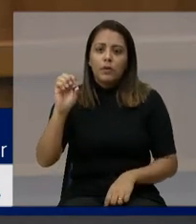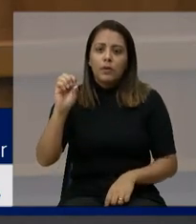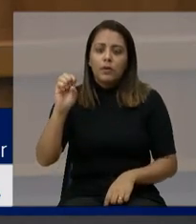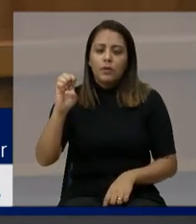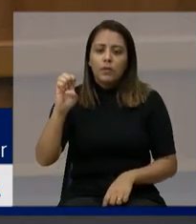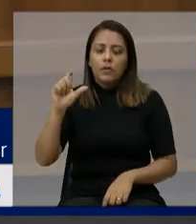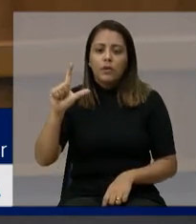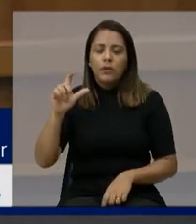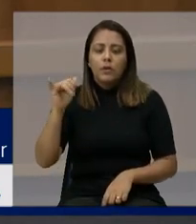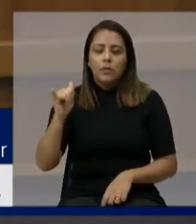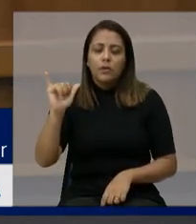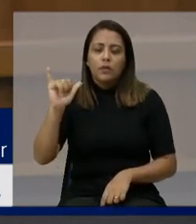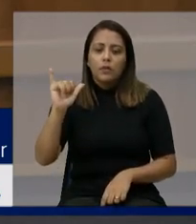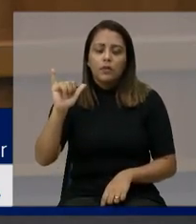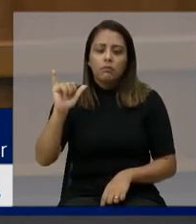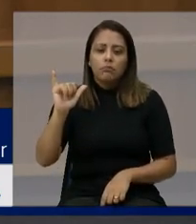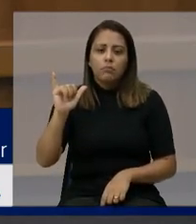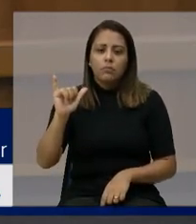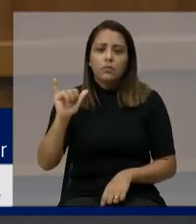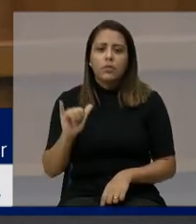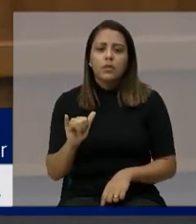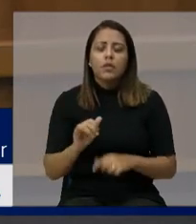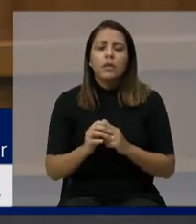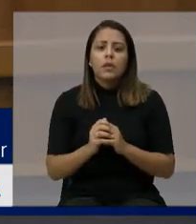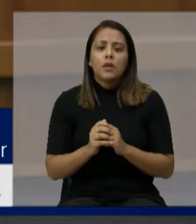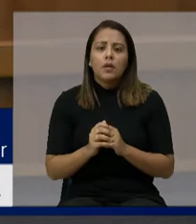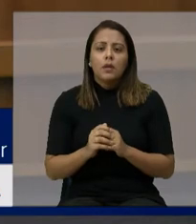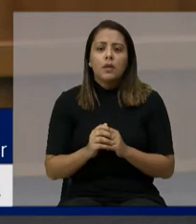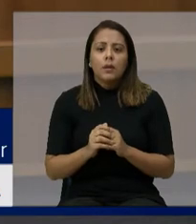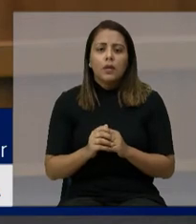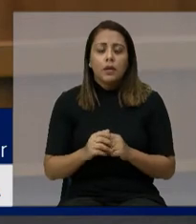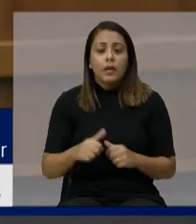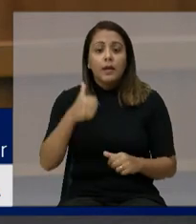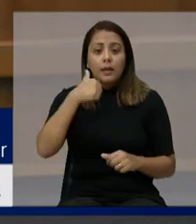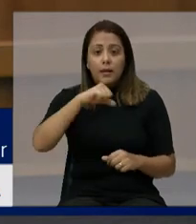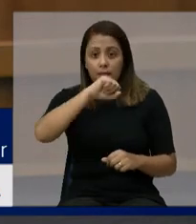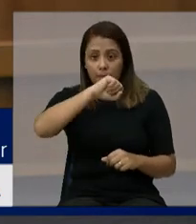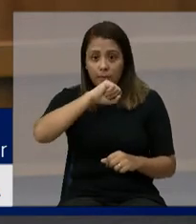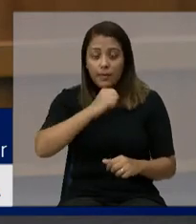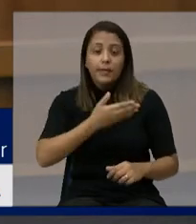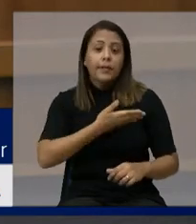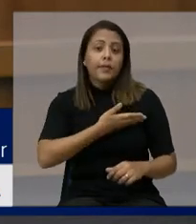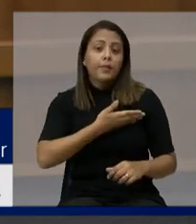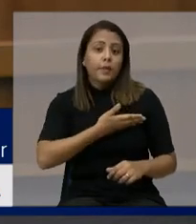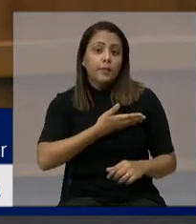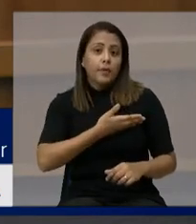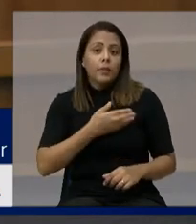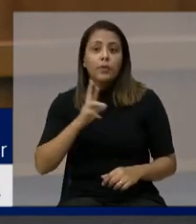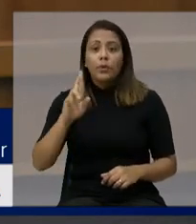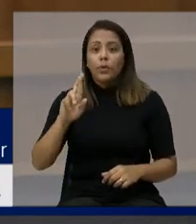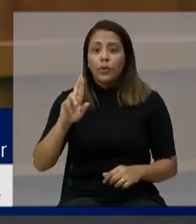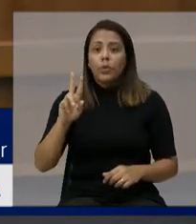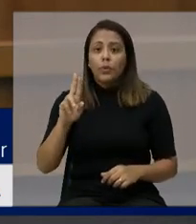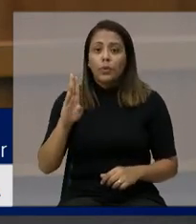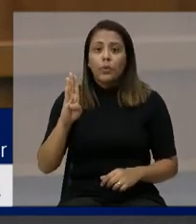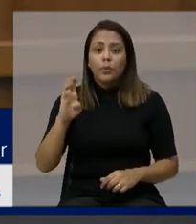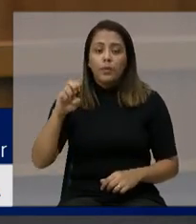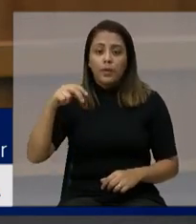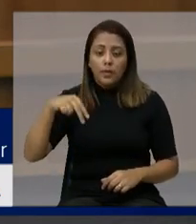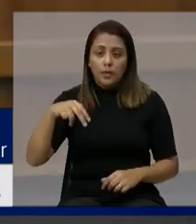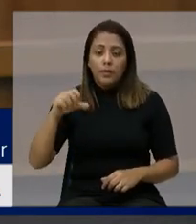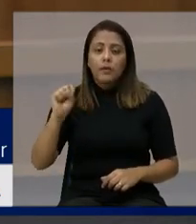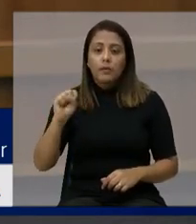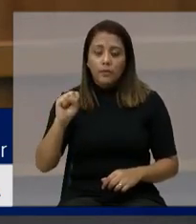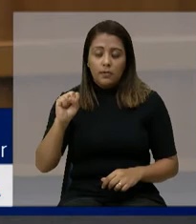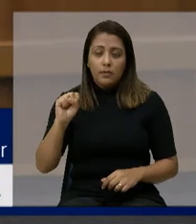Bareiro. A dona Roseli Ferreira de Bareiro, mãe do nosso amigão, o Rubens Bareiro, o